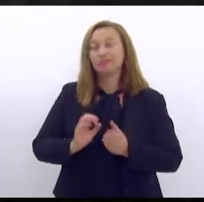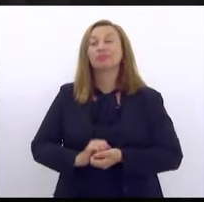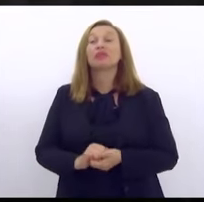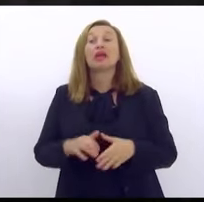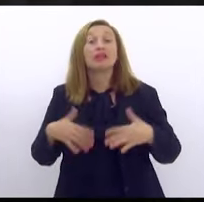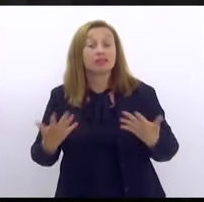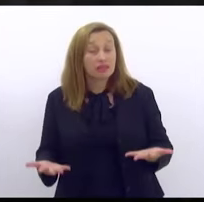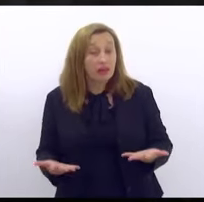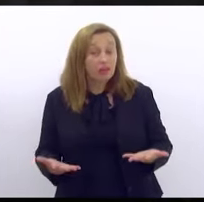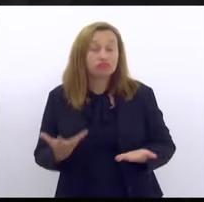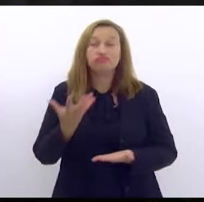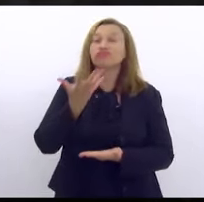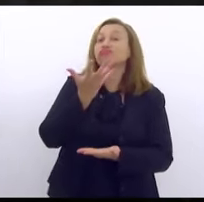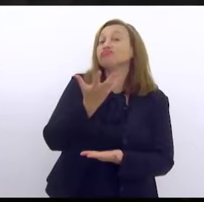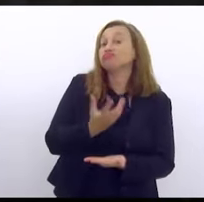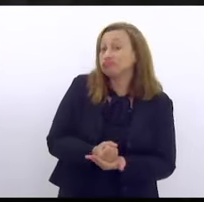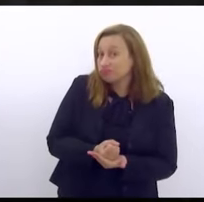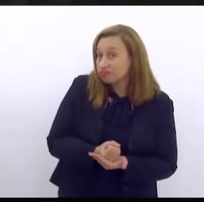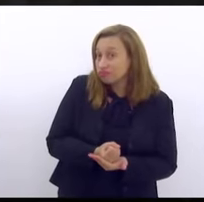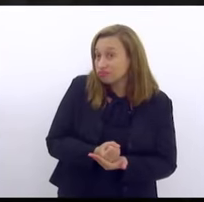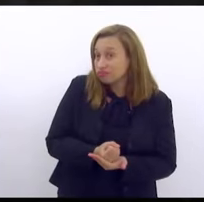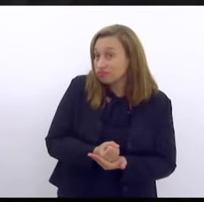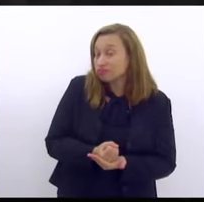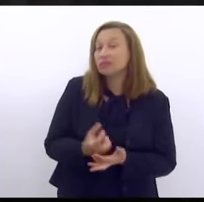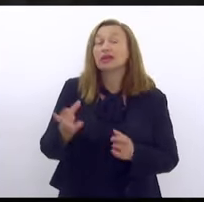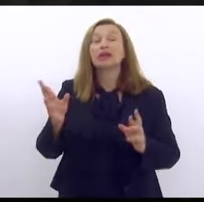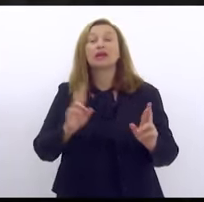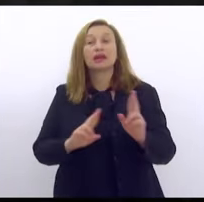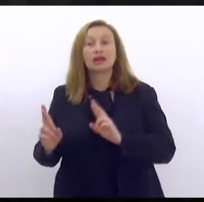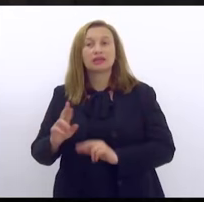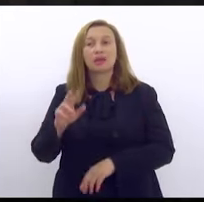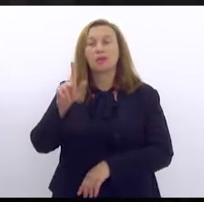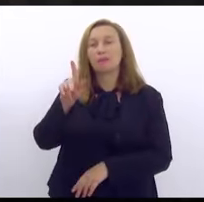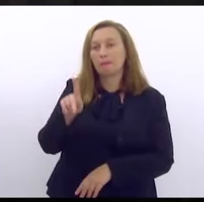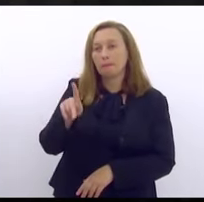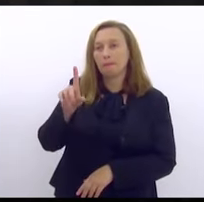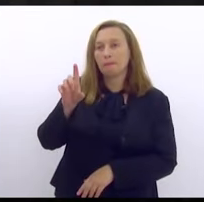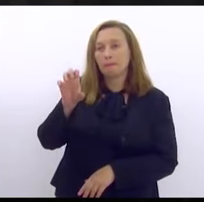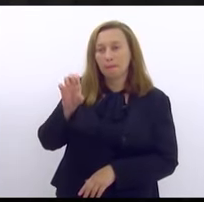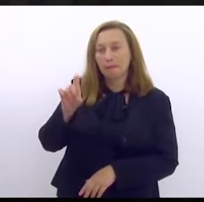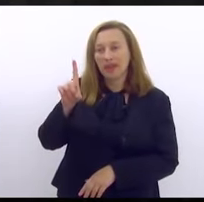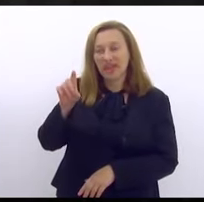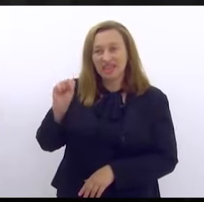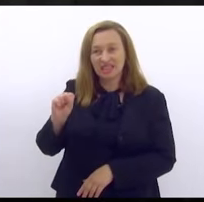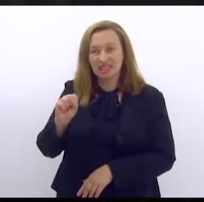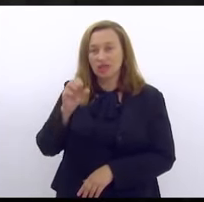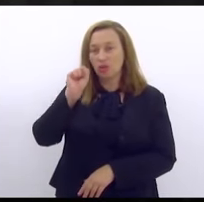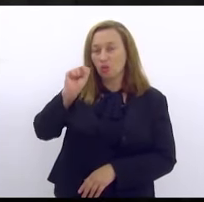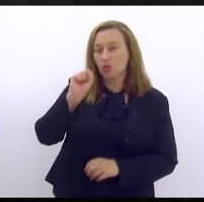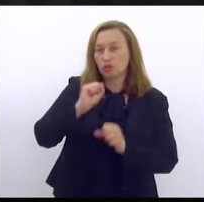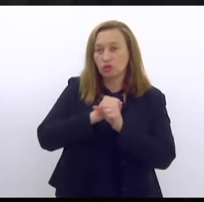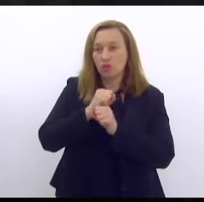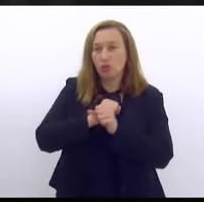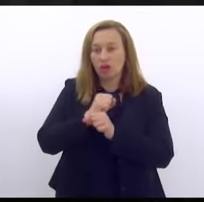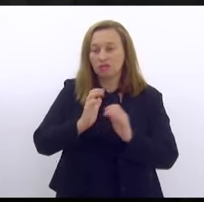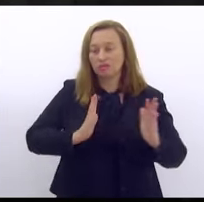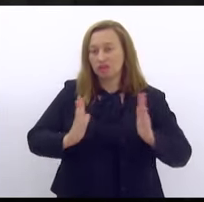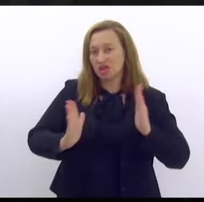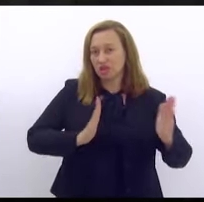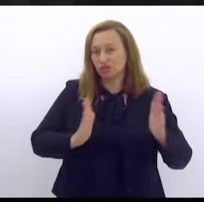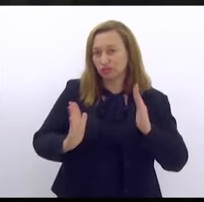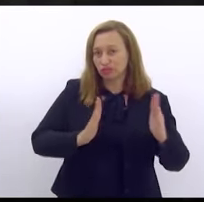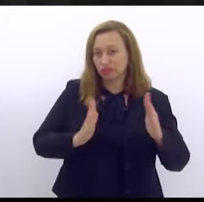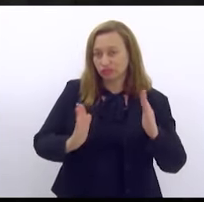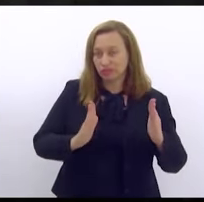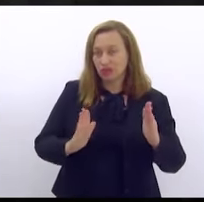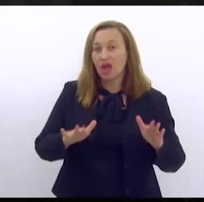queria deixar esse registro em relação ao PEDES. O PEDES vale para 8 anos, deputada Lucinha. Então,